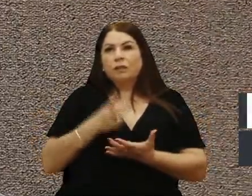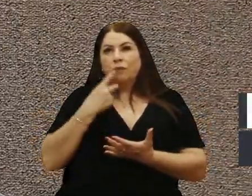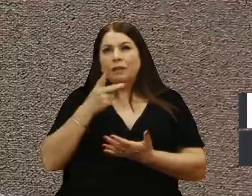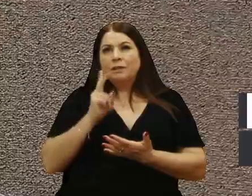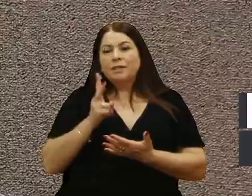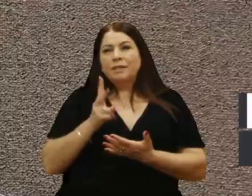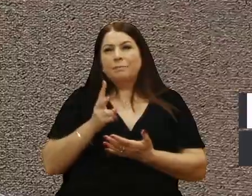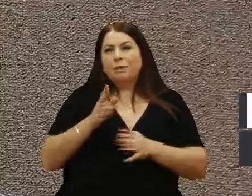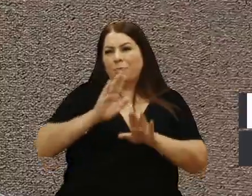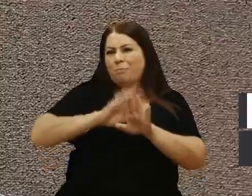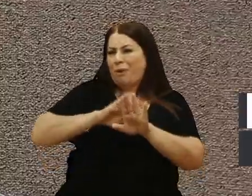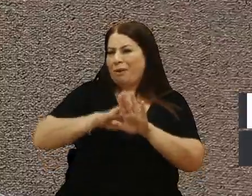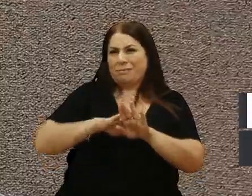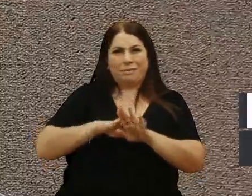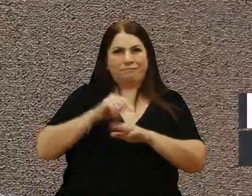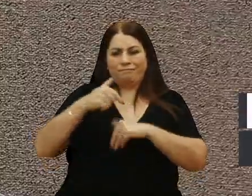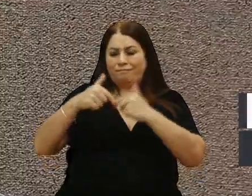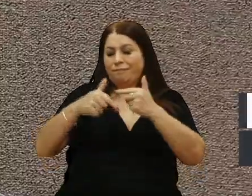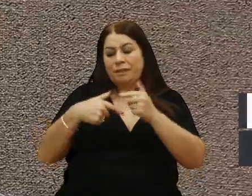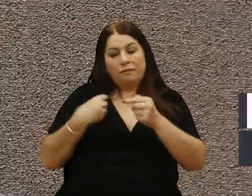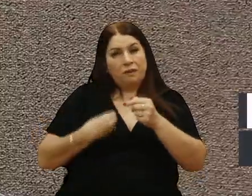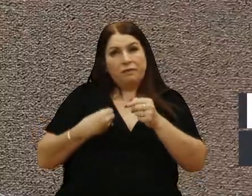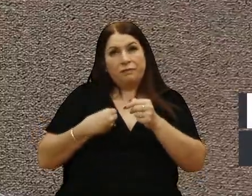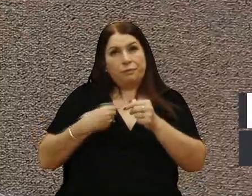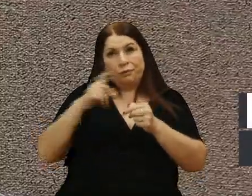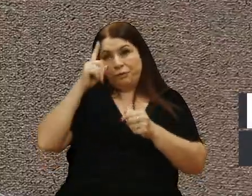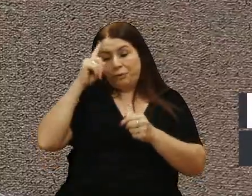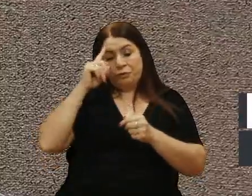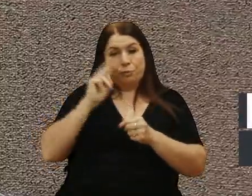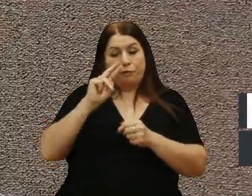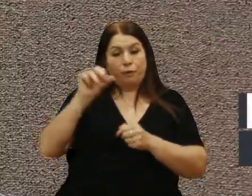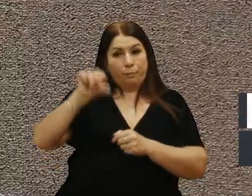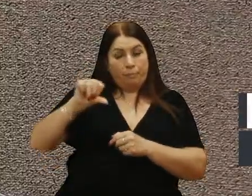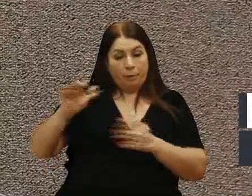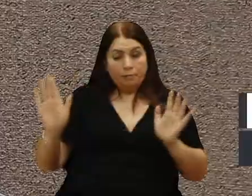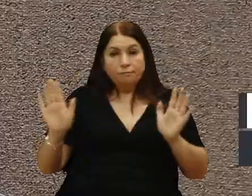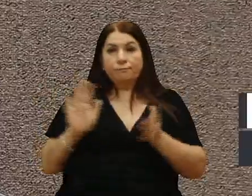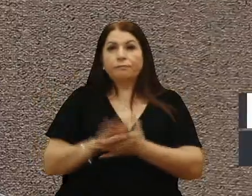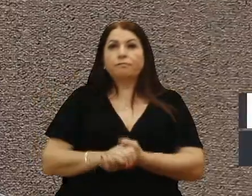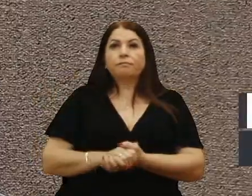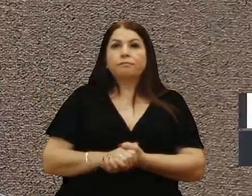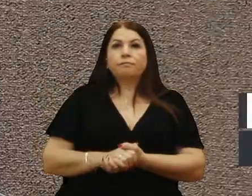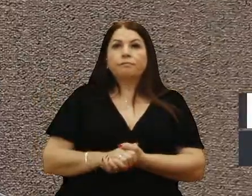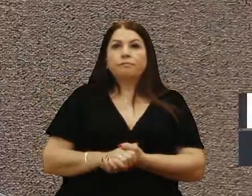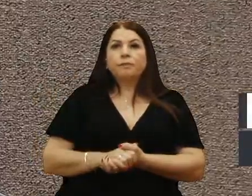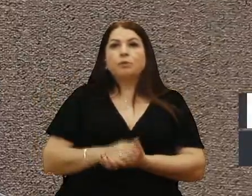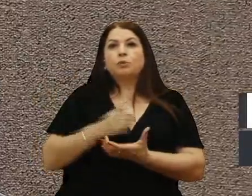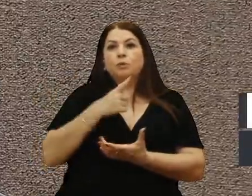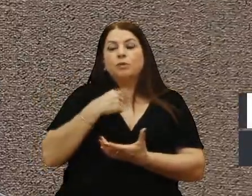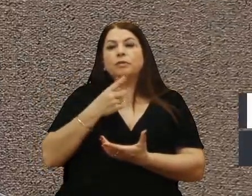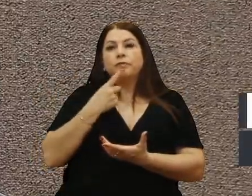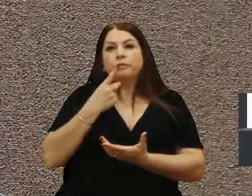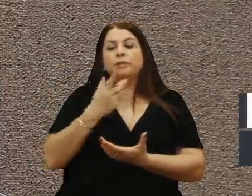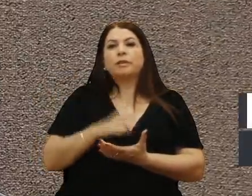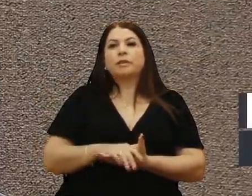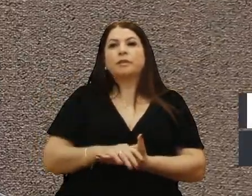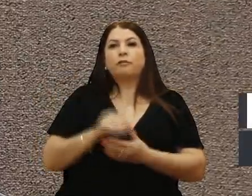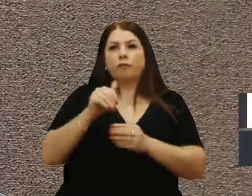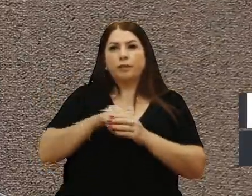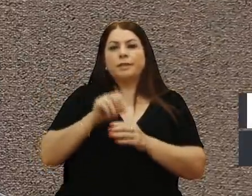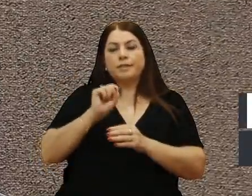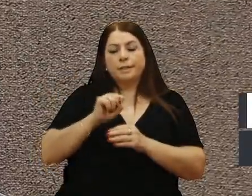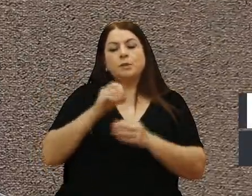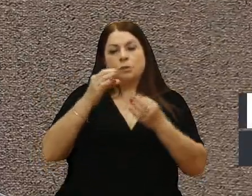é uma hipocrisia atrás da outra e a gente vai vivendo cada dia para ver uma pior, né? Então, eu gostaria de dizer assim que votarei sim,